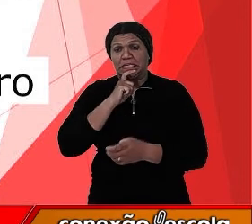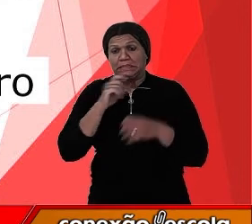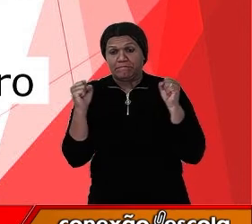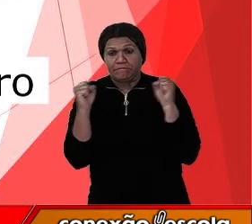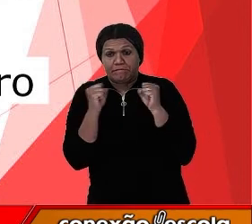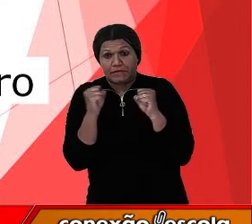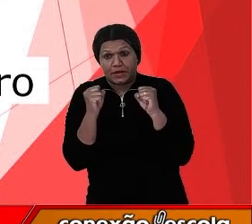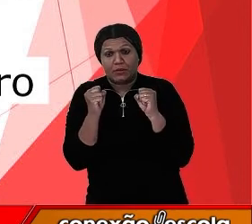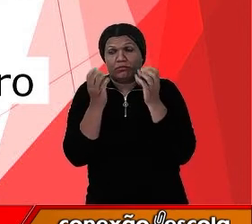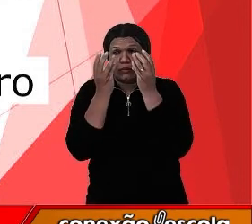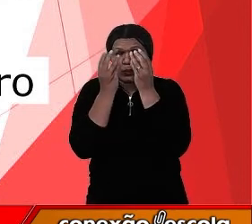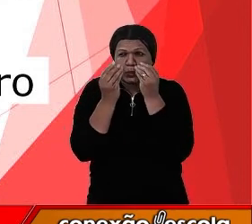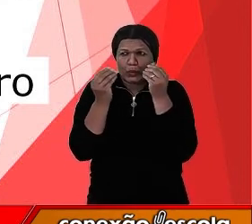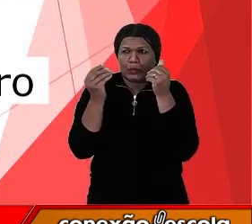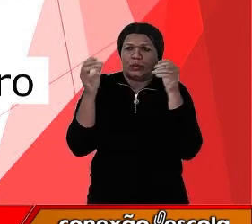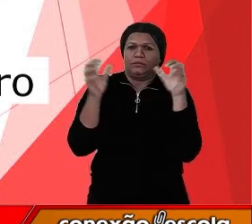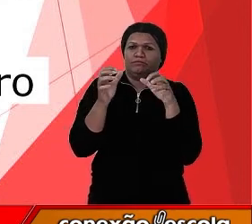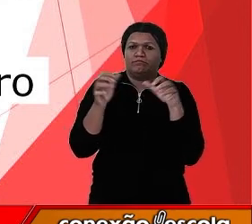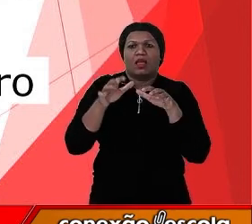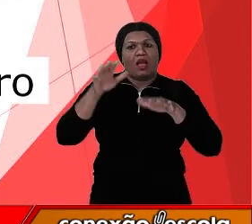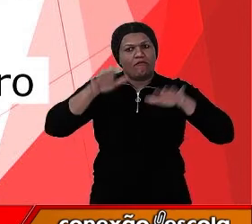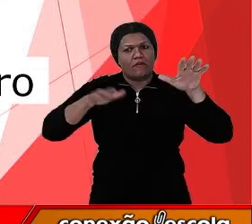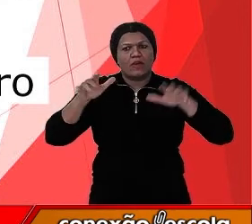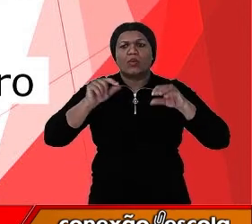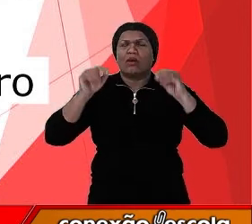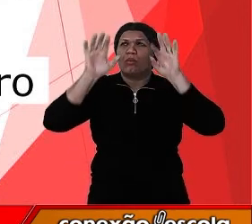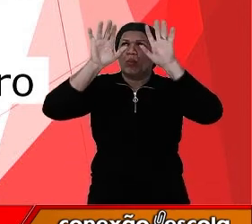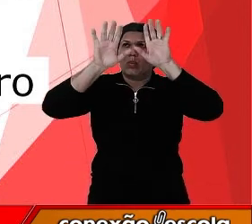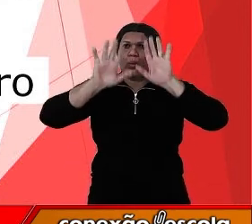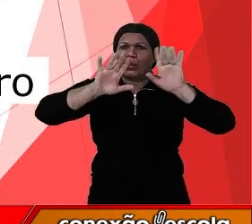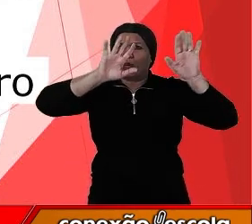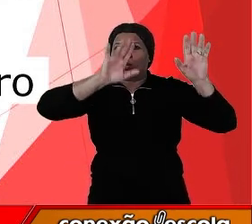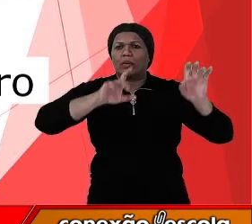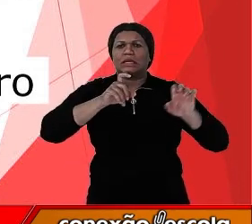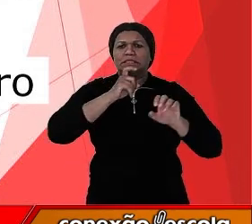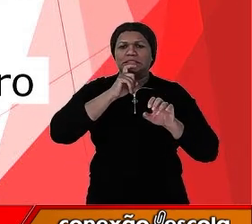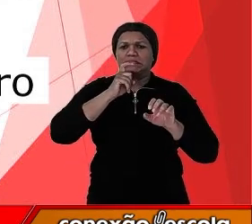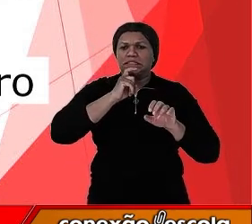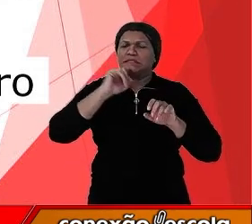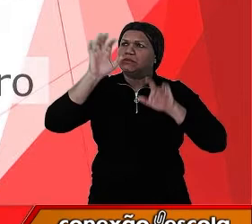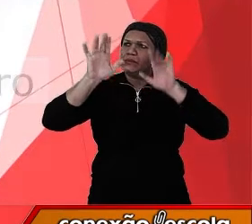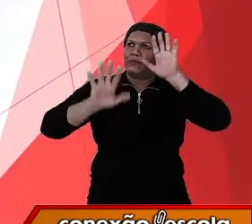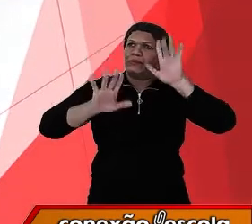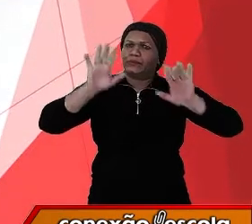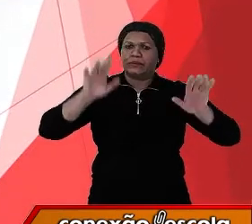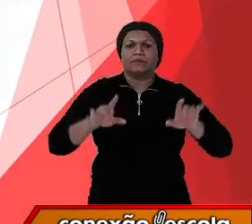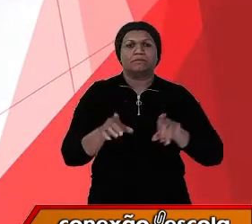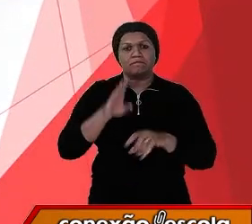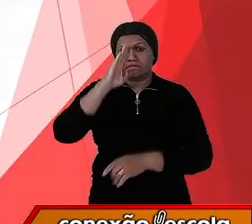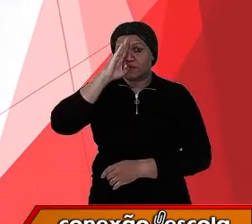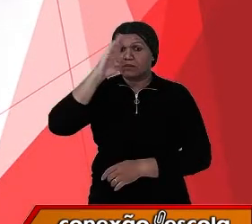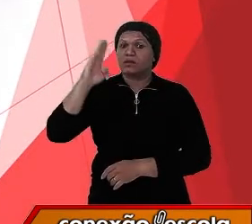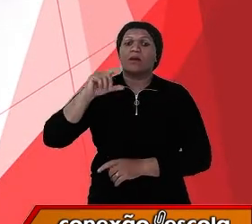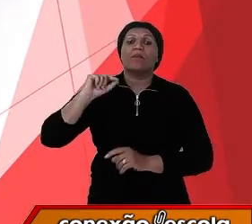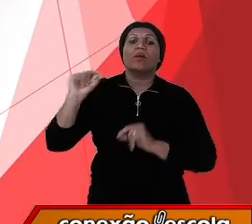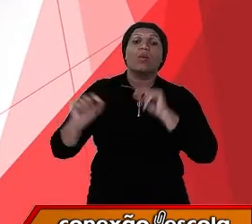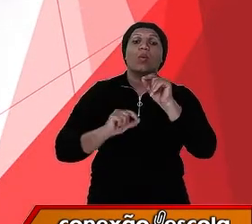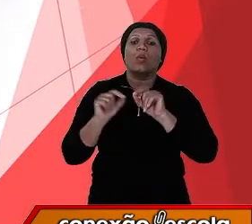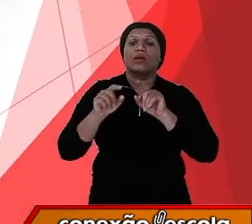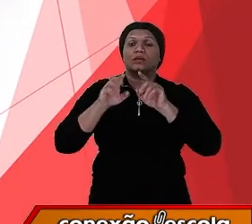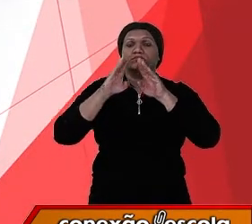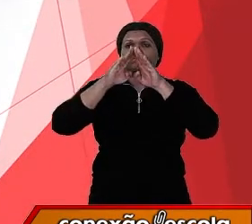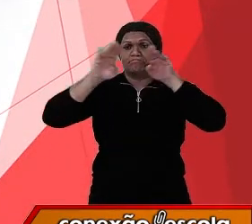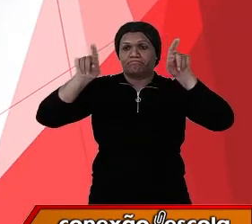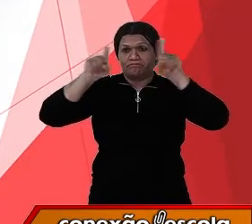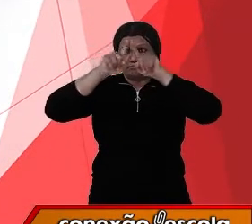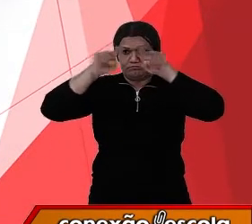algumas regiões podem até apresentar geadas EA vegetação é formada principalmente pelo Pinheiro do Paraná